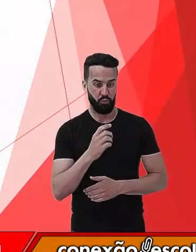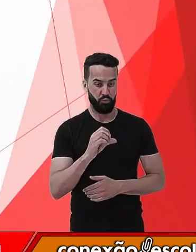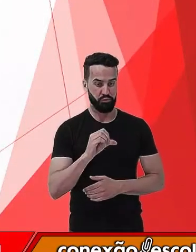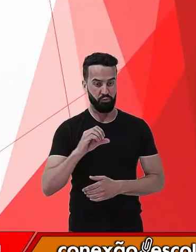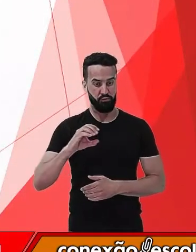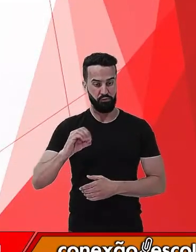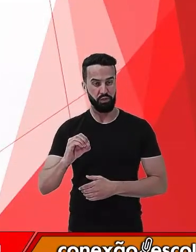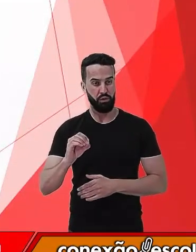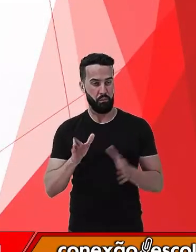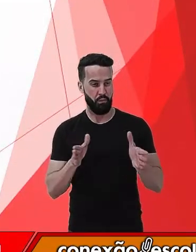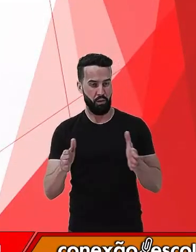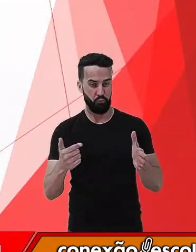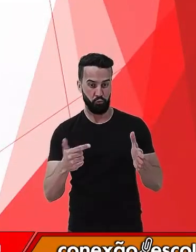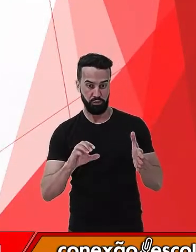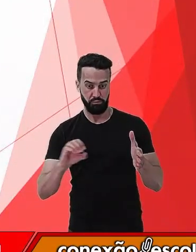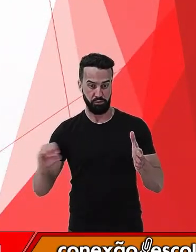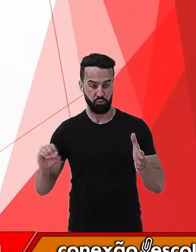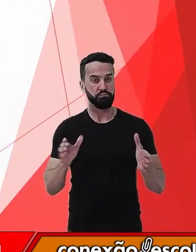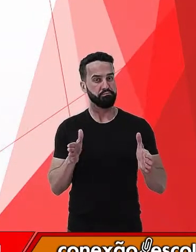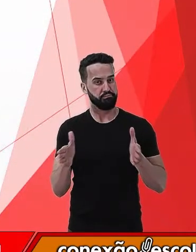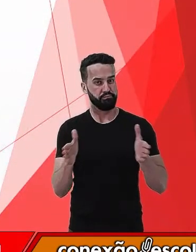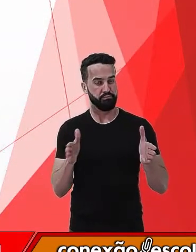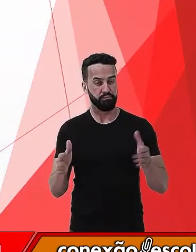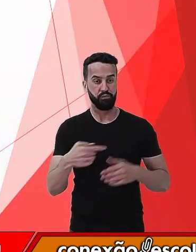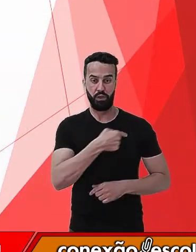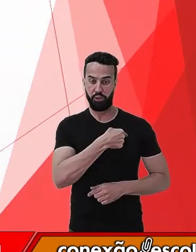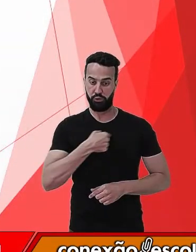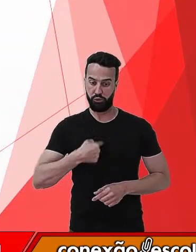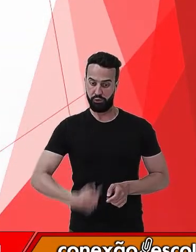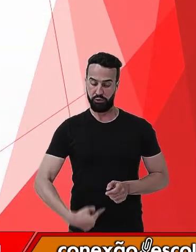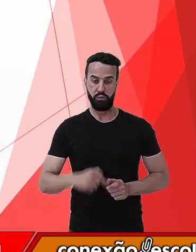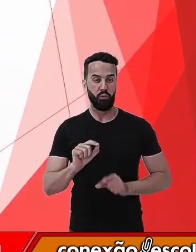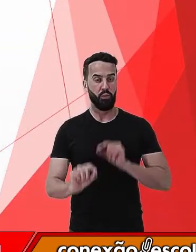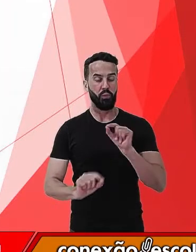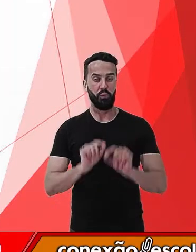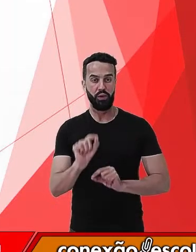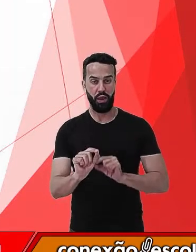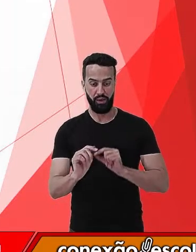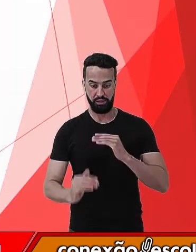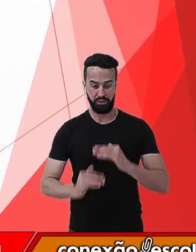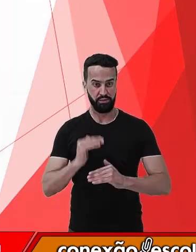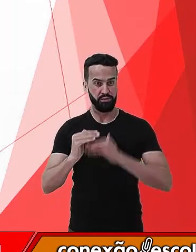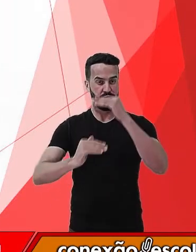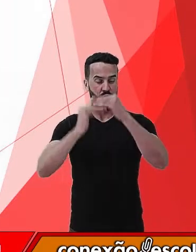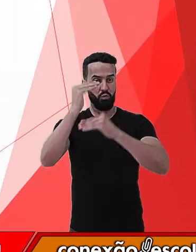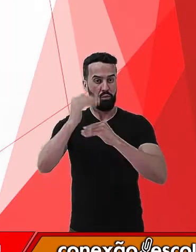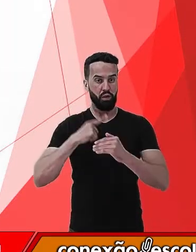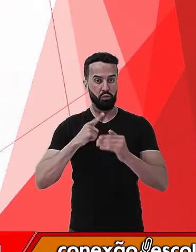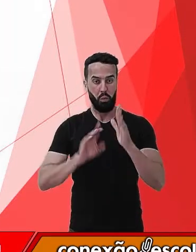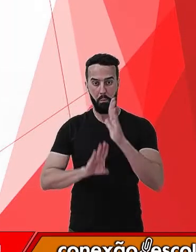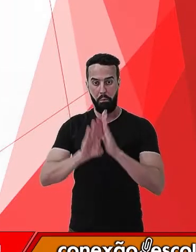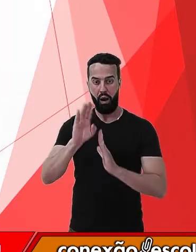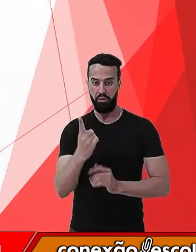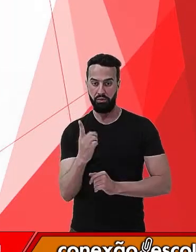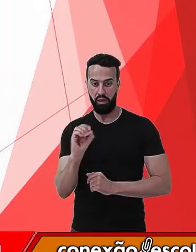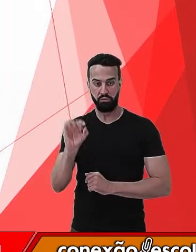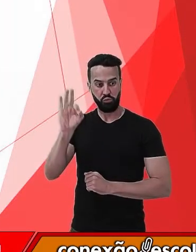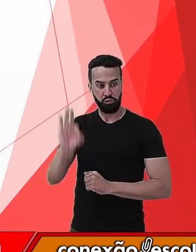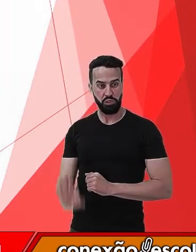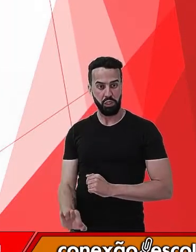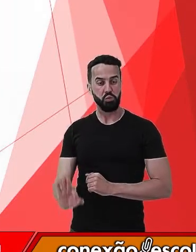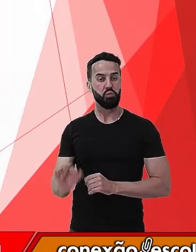capitalismo mundial e era uma grande fornecedora de matéria-prima e consumidora de produtos